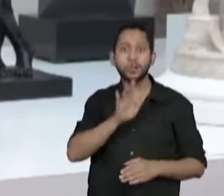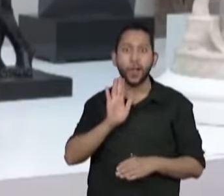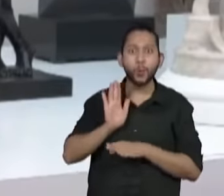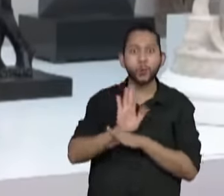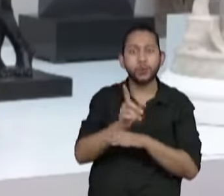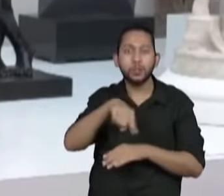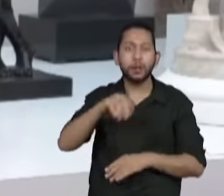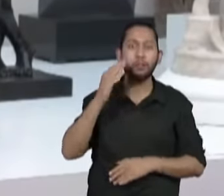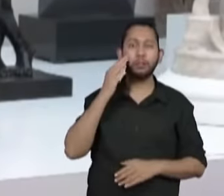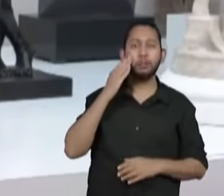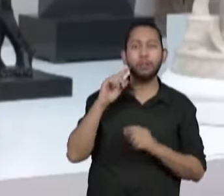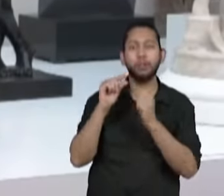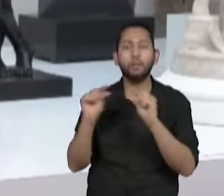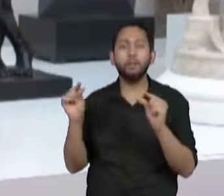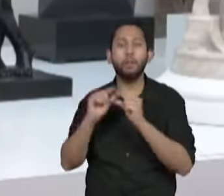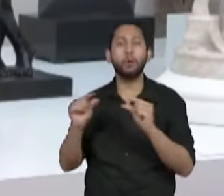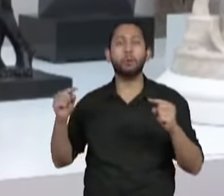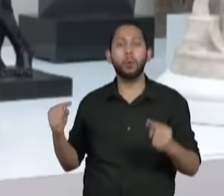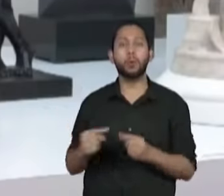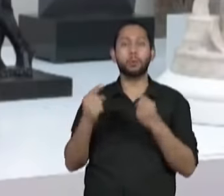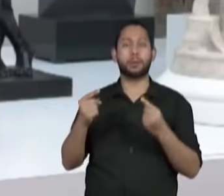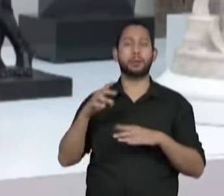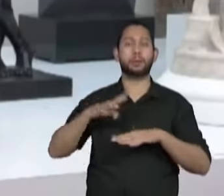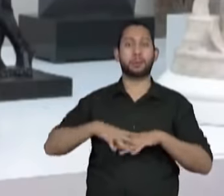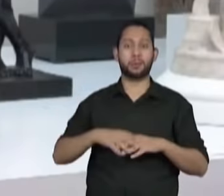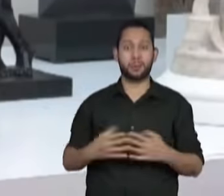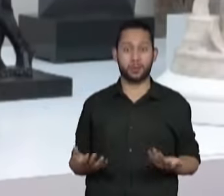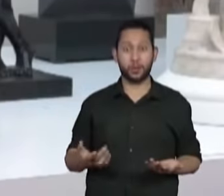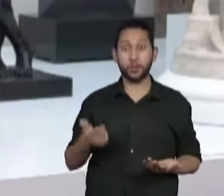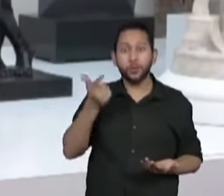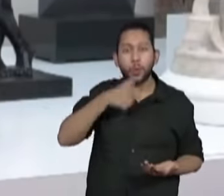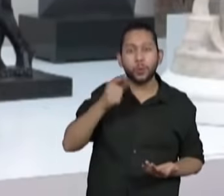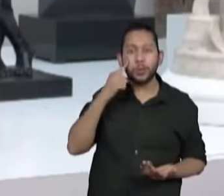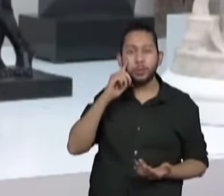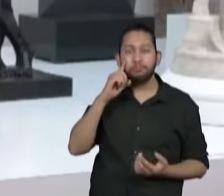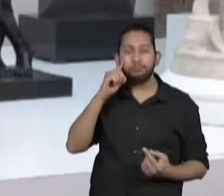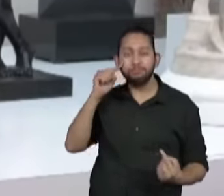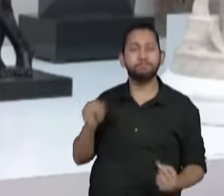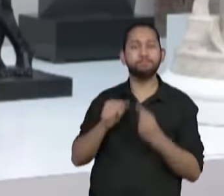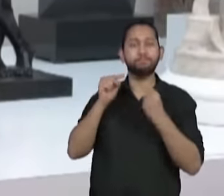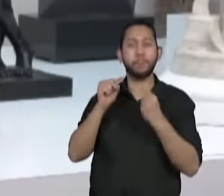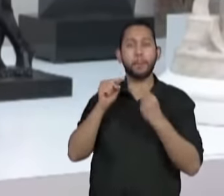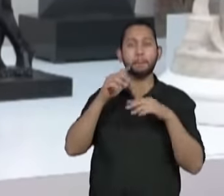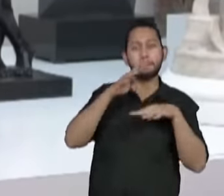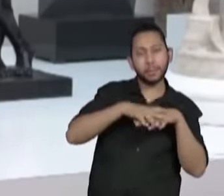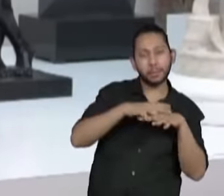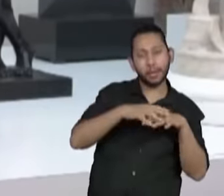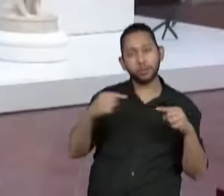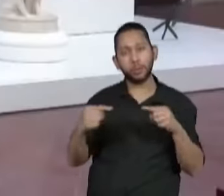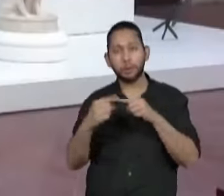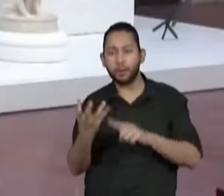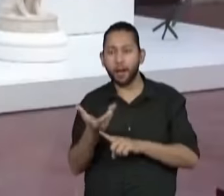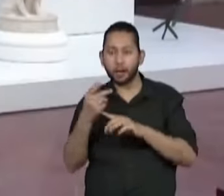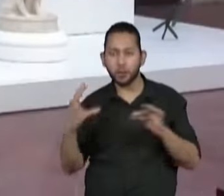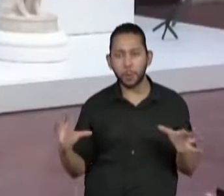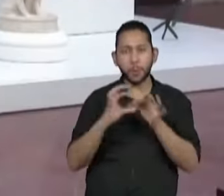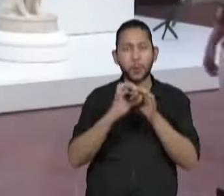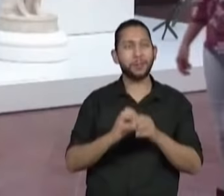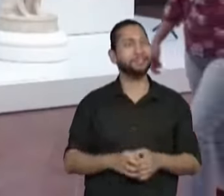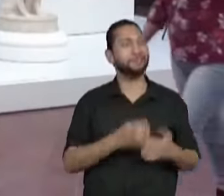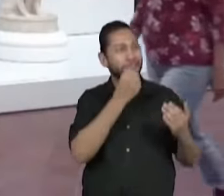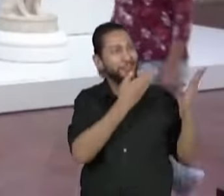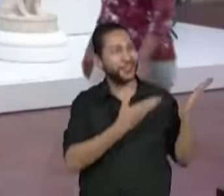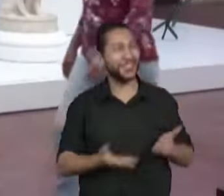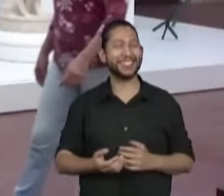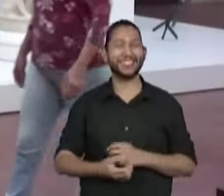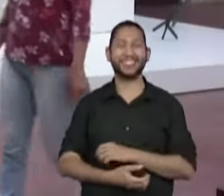algumas fórmulas, algumas questões, onde a gente vai envolver a matemática dentro da arte. Professora